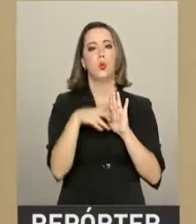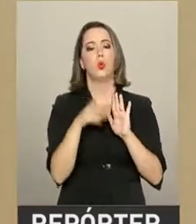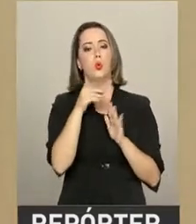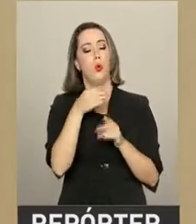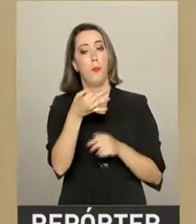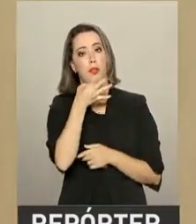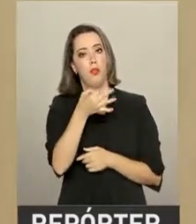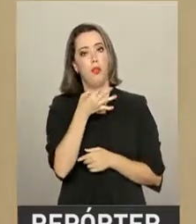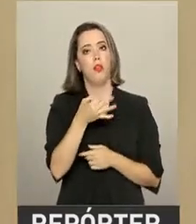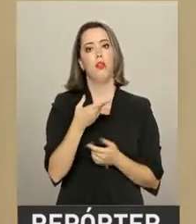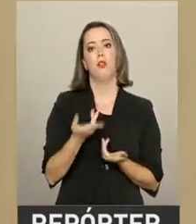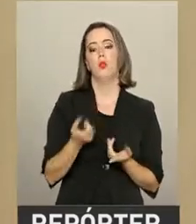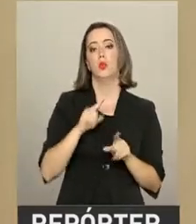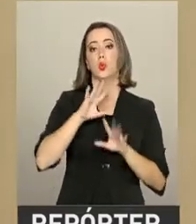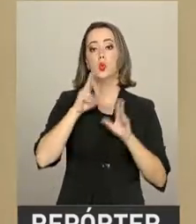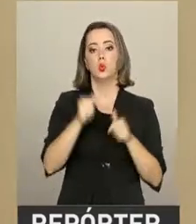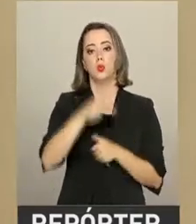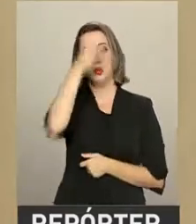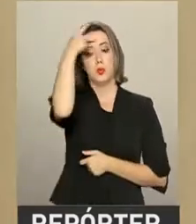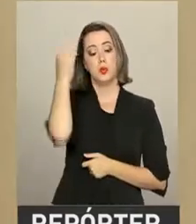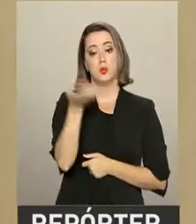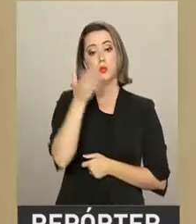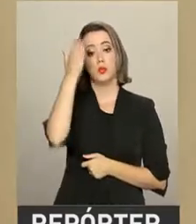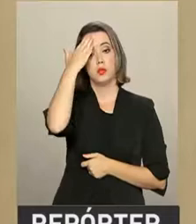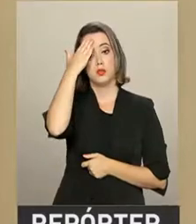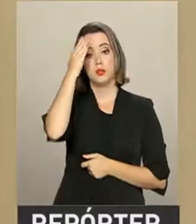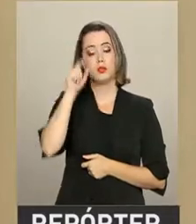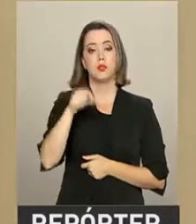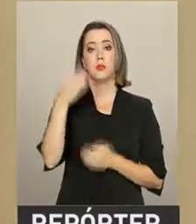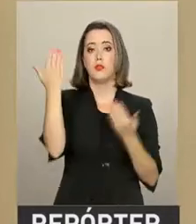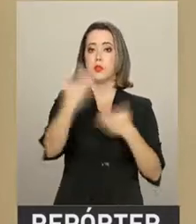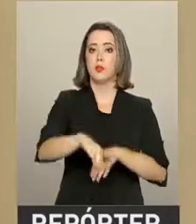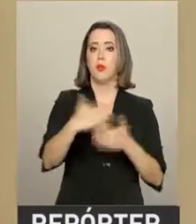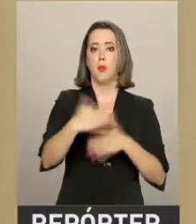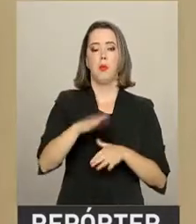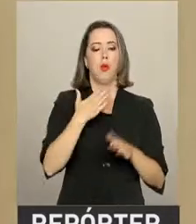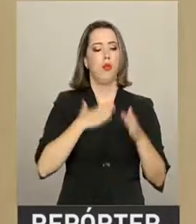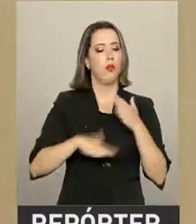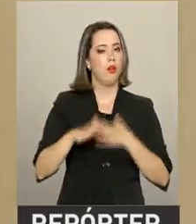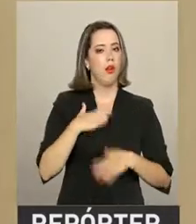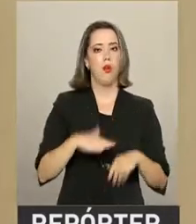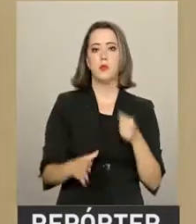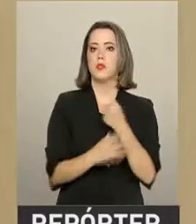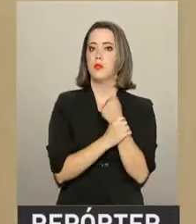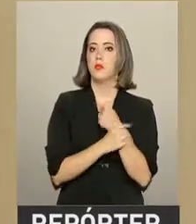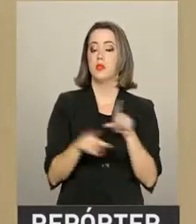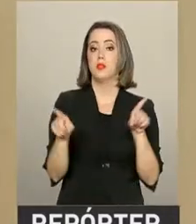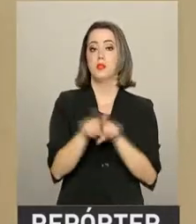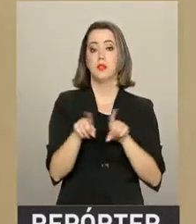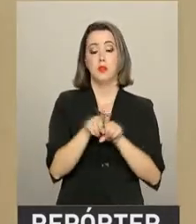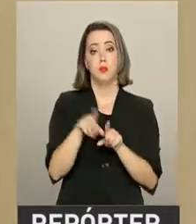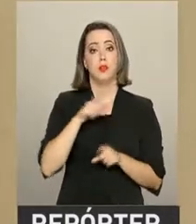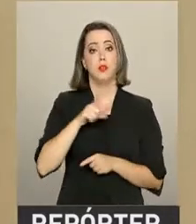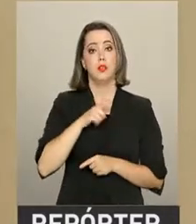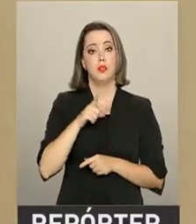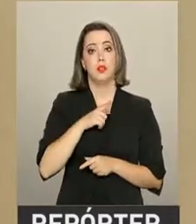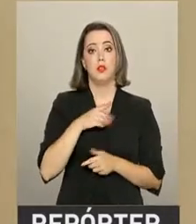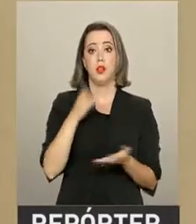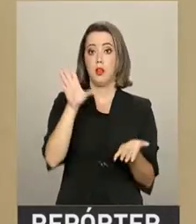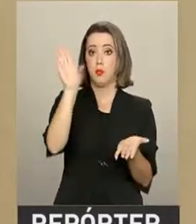frequentes e tudo que o participante precisa saber para fazer o exame com a tranquilidade e segurança. Também teremos o aplicativo